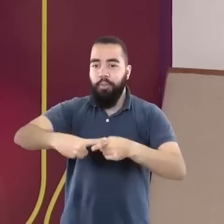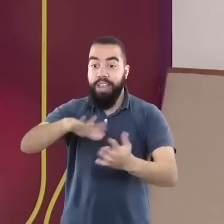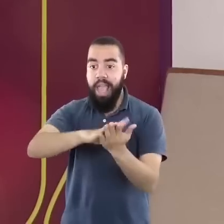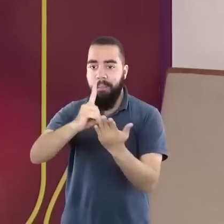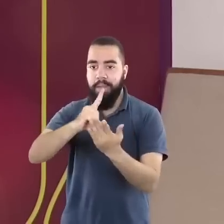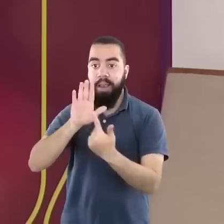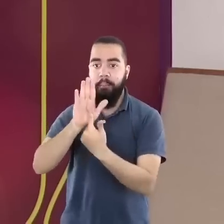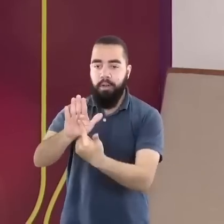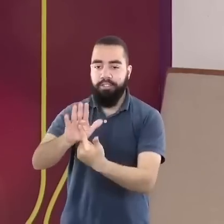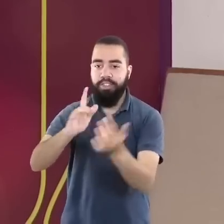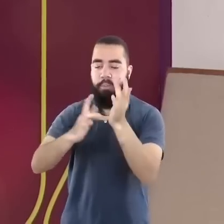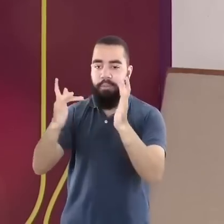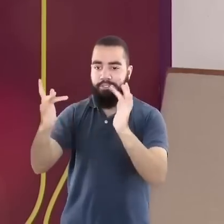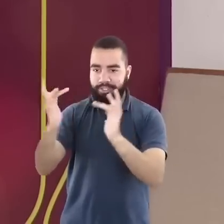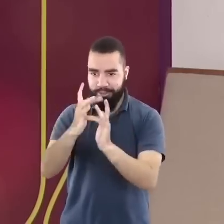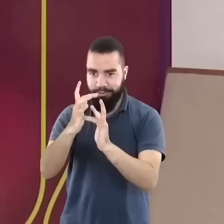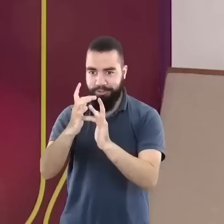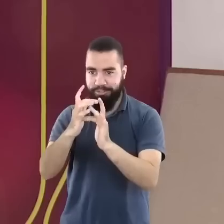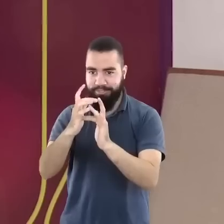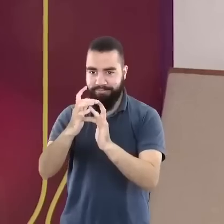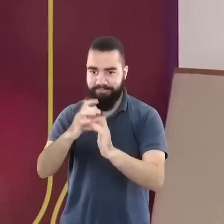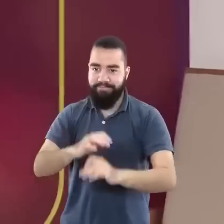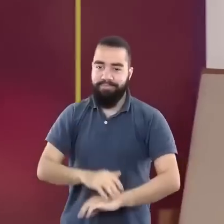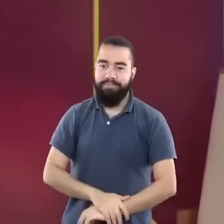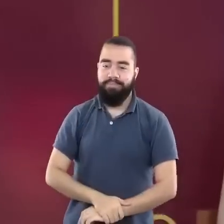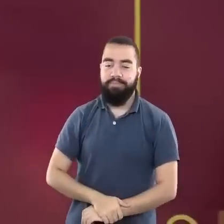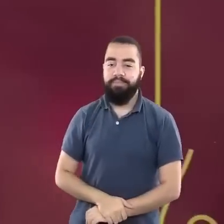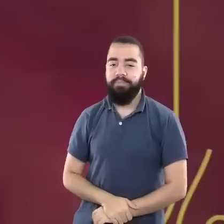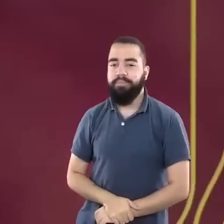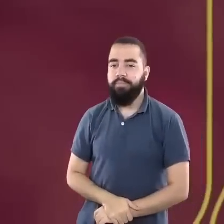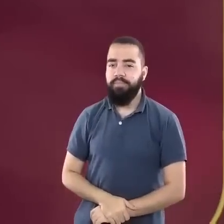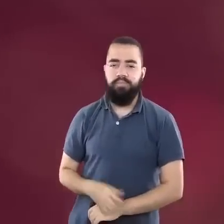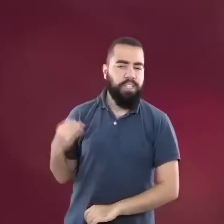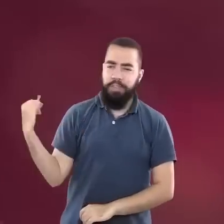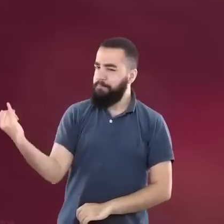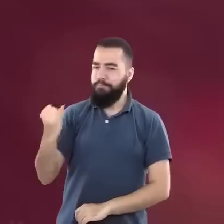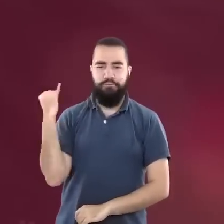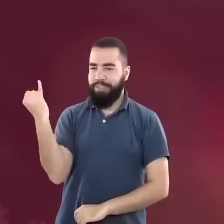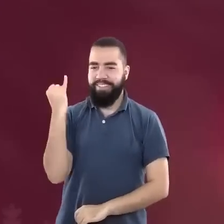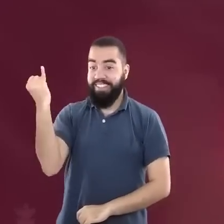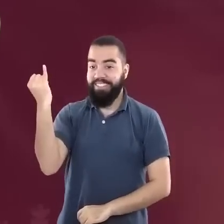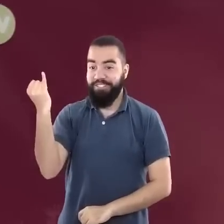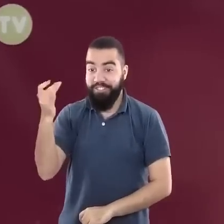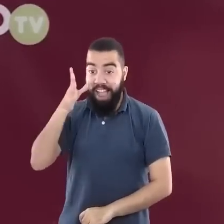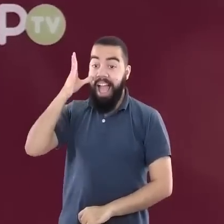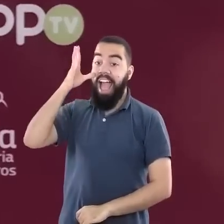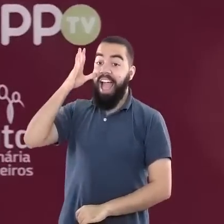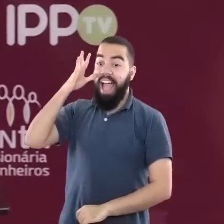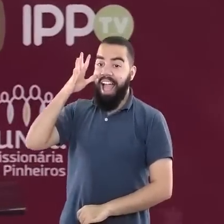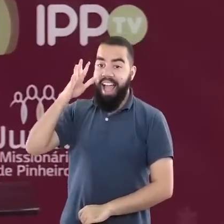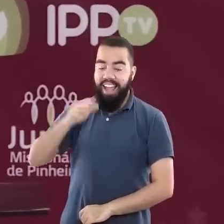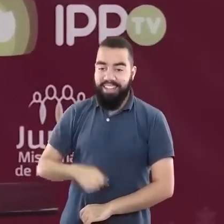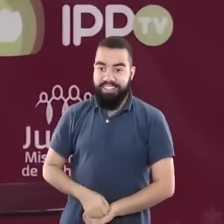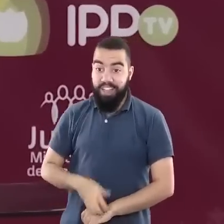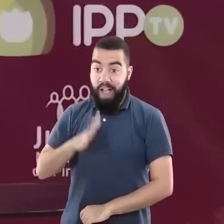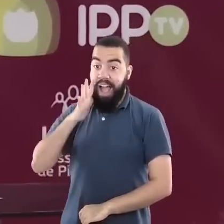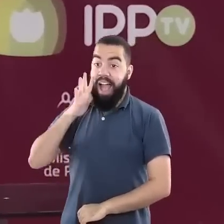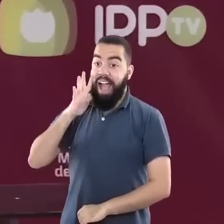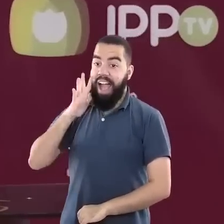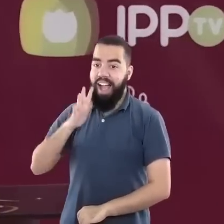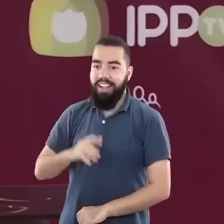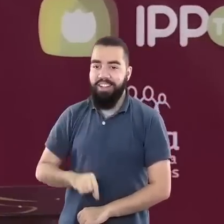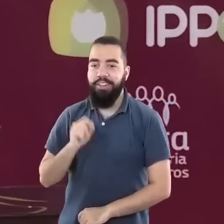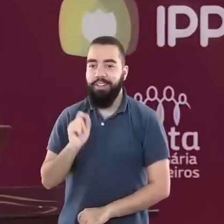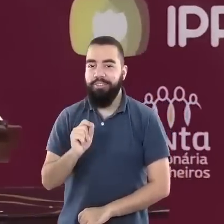elas que testificam de mim disse Jesus o que me impressiona pastor erival é que quando